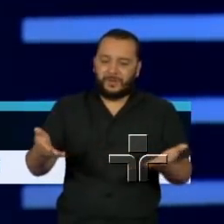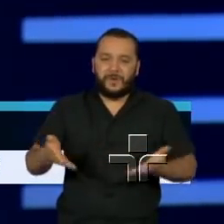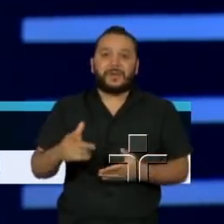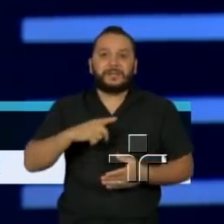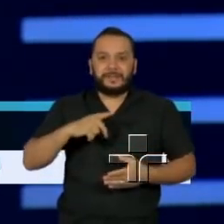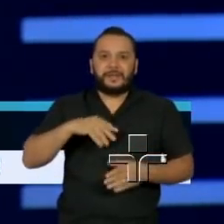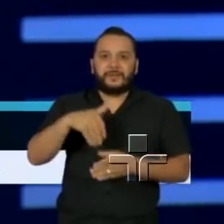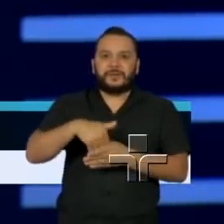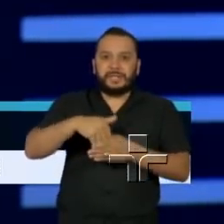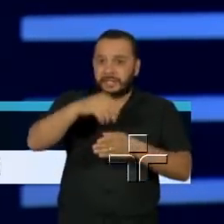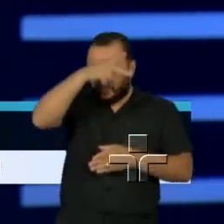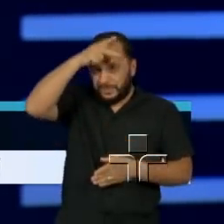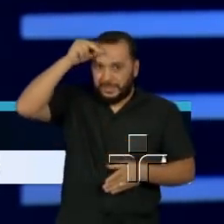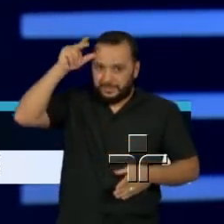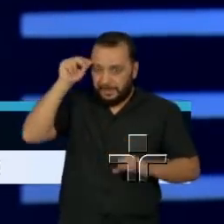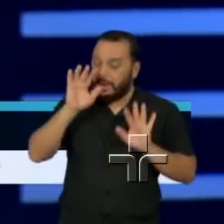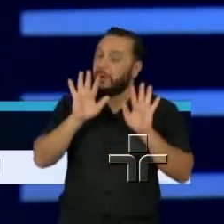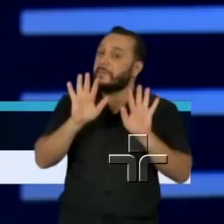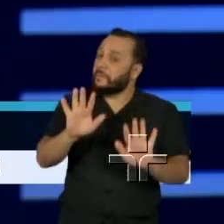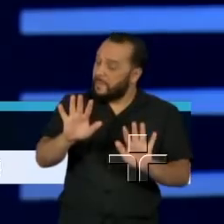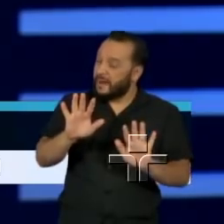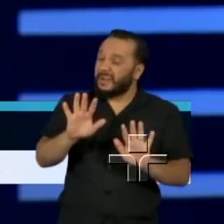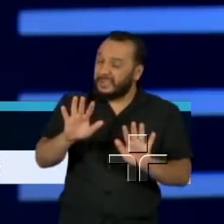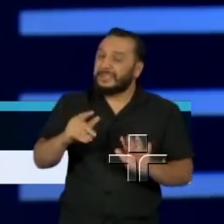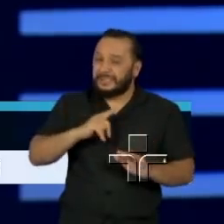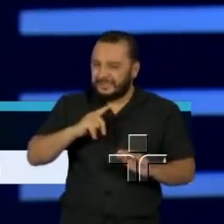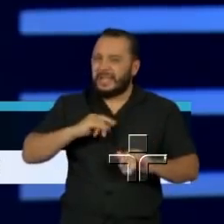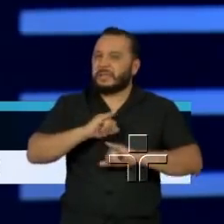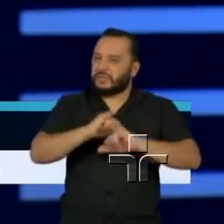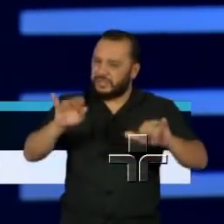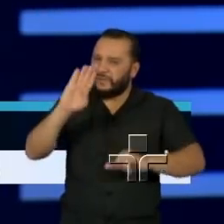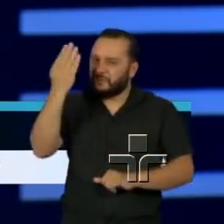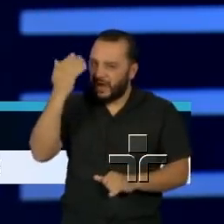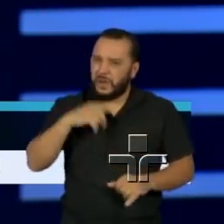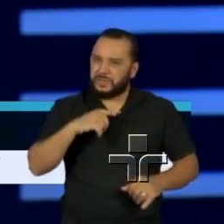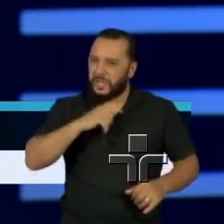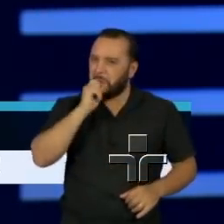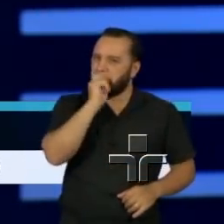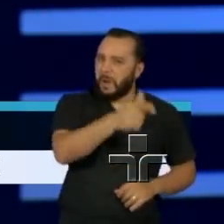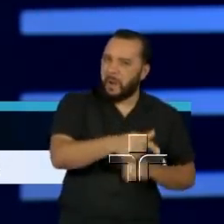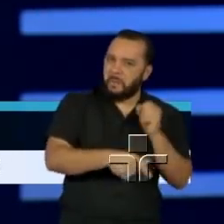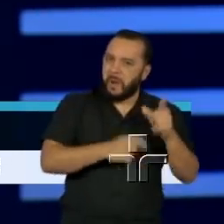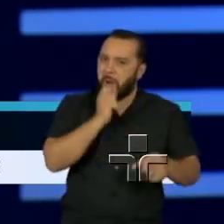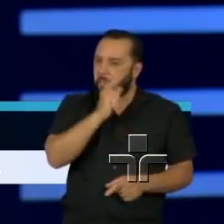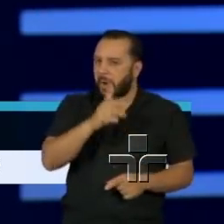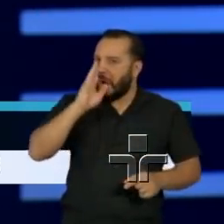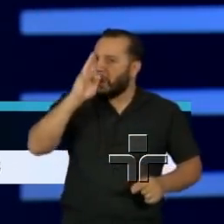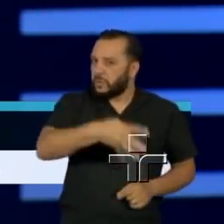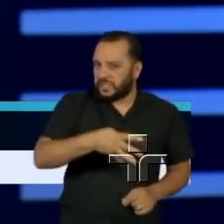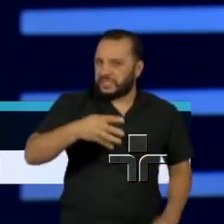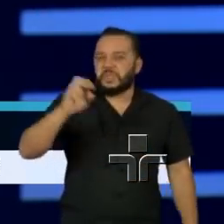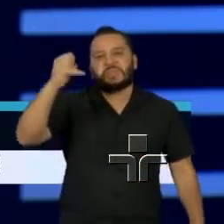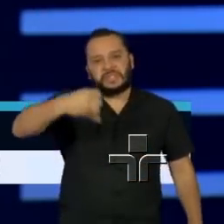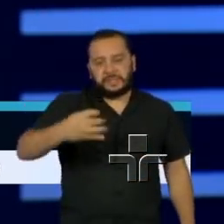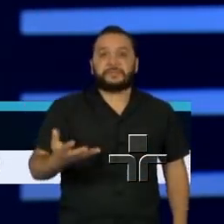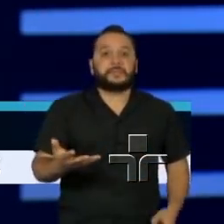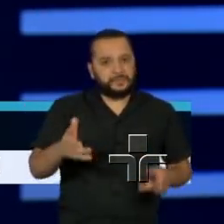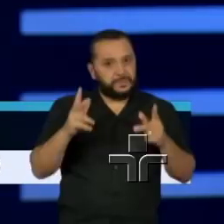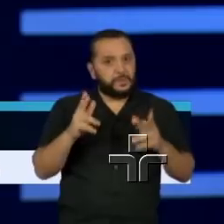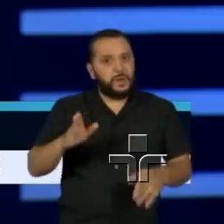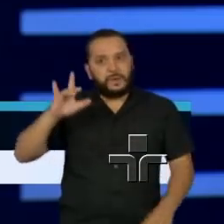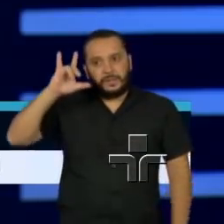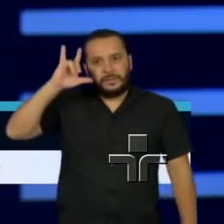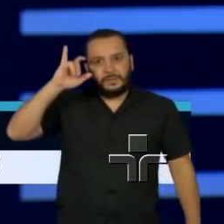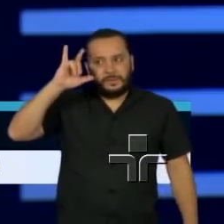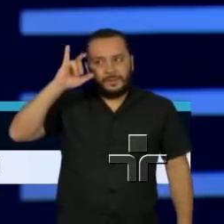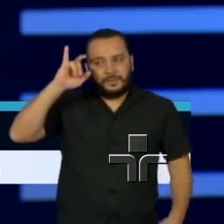específicas, mas vai estar muito presente notícias falsas, agressões, acusações. E o caso do Instagram, que é uma